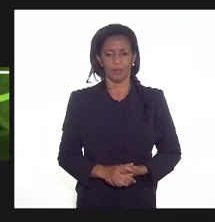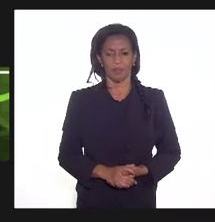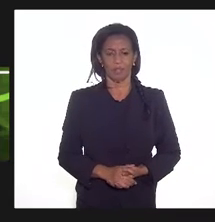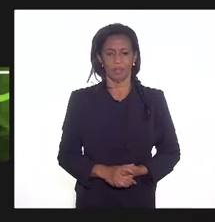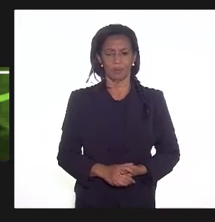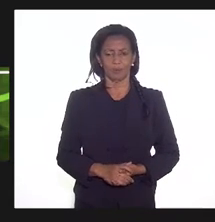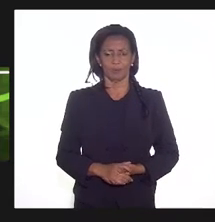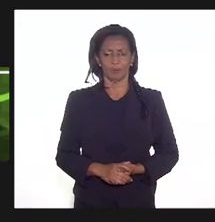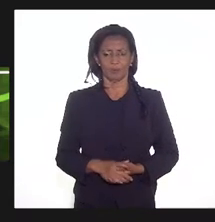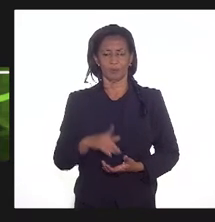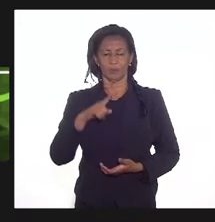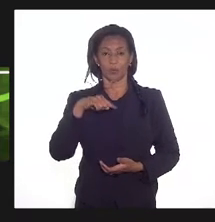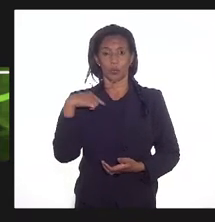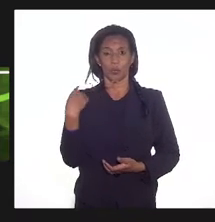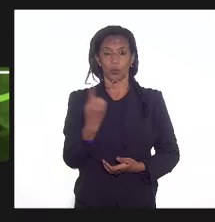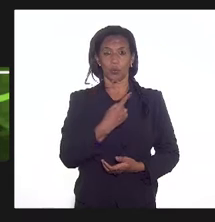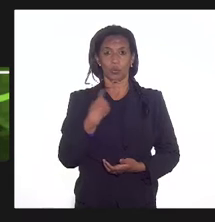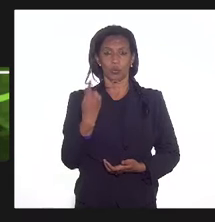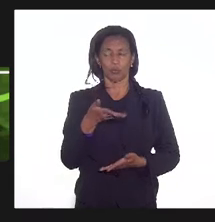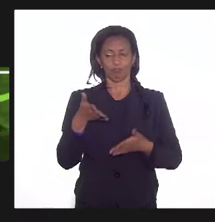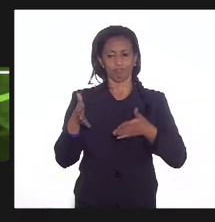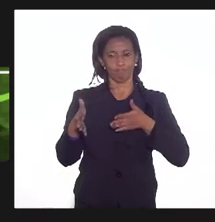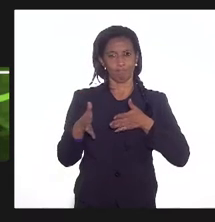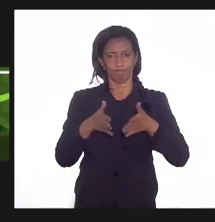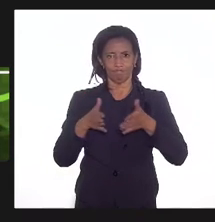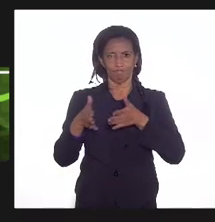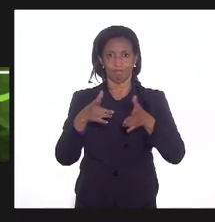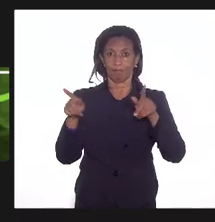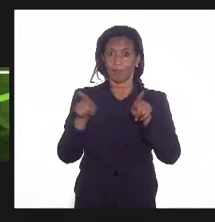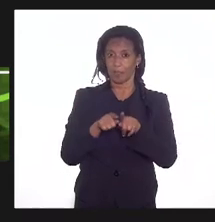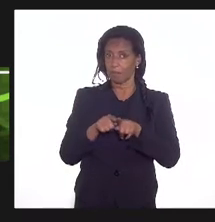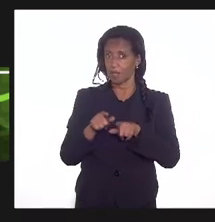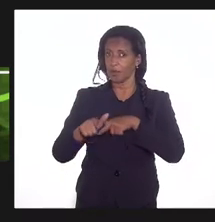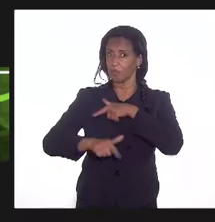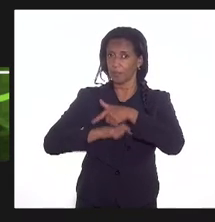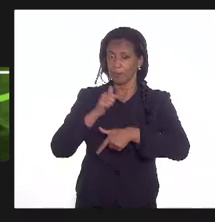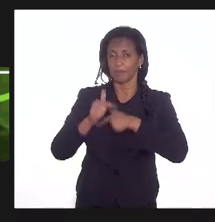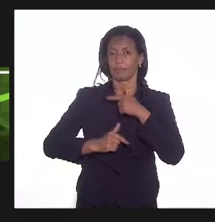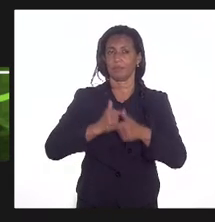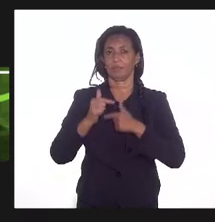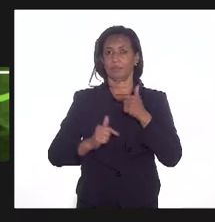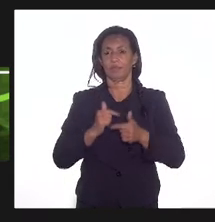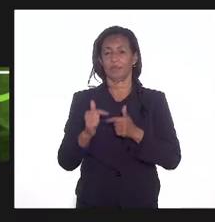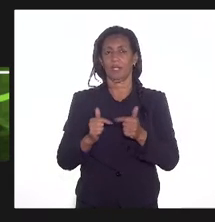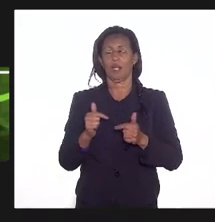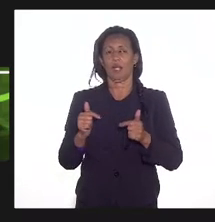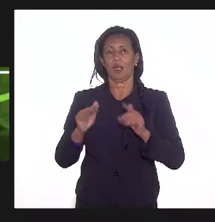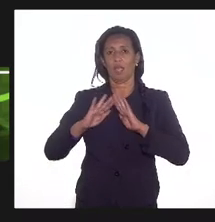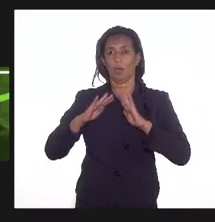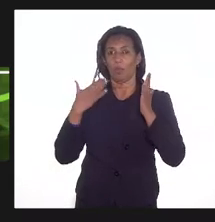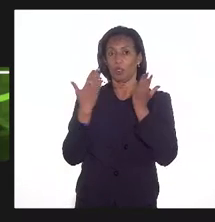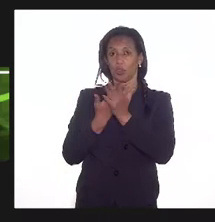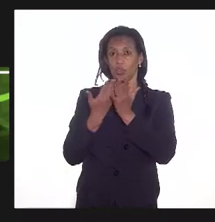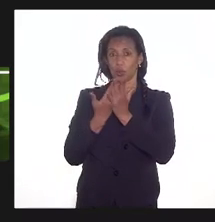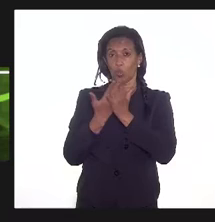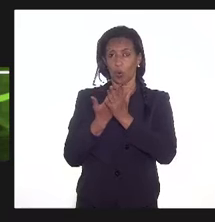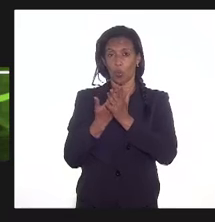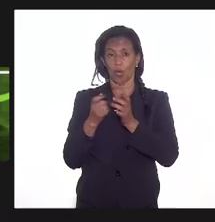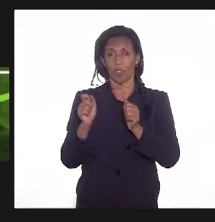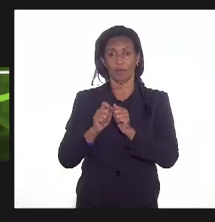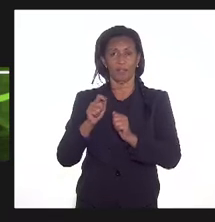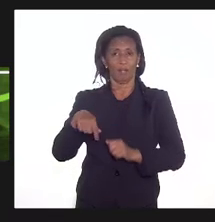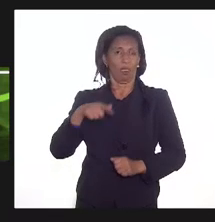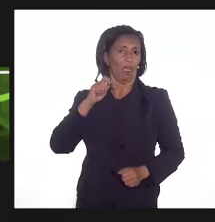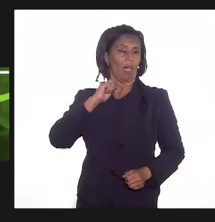o nosso caminho a gente também está trabalhando a escola a escola Maria Oleneva é uma escola que acabou de fazer no mês de